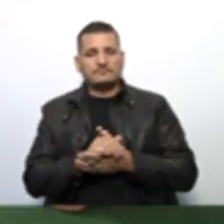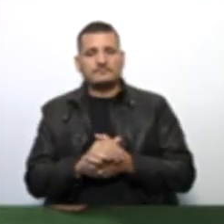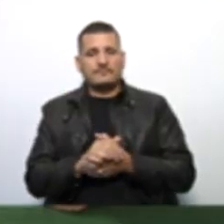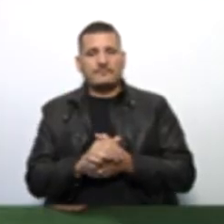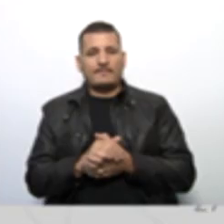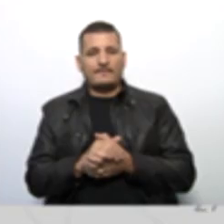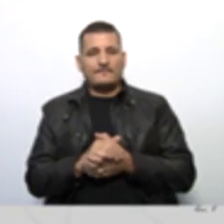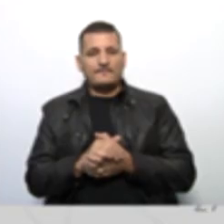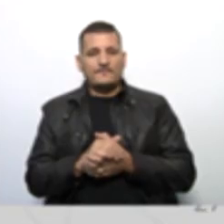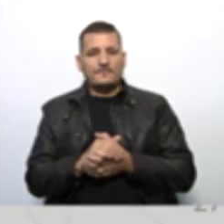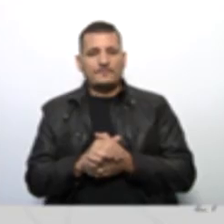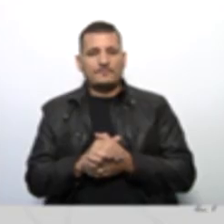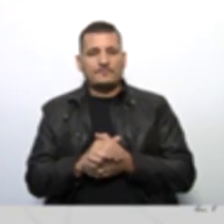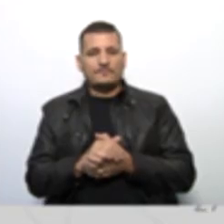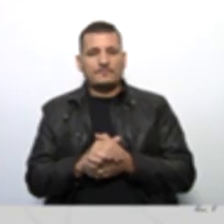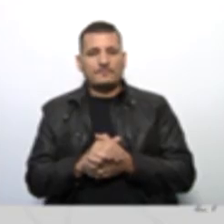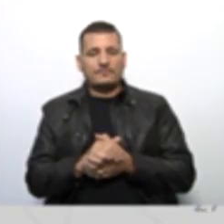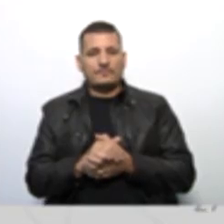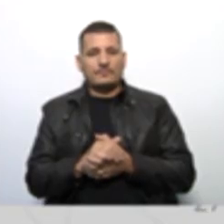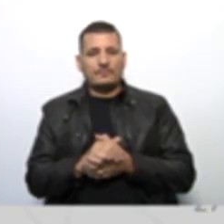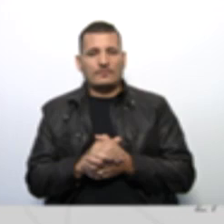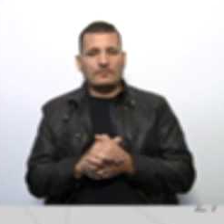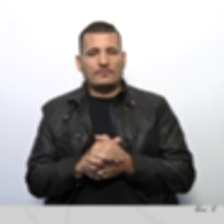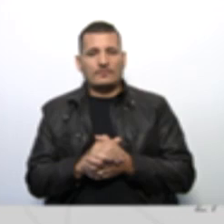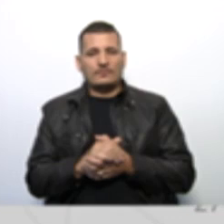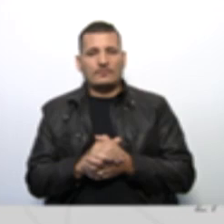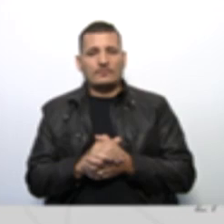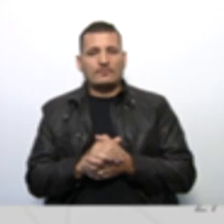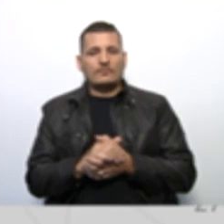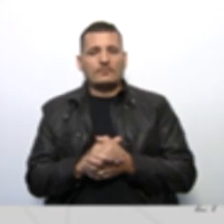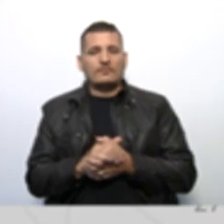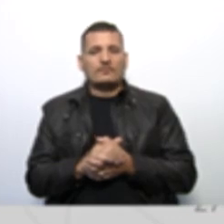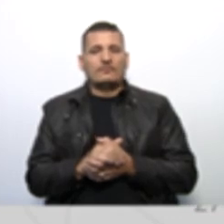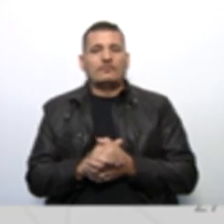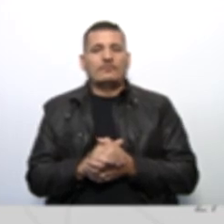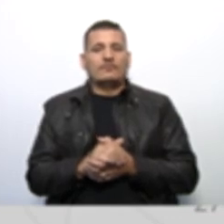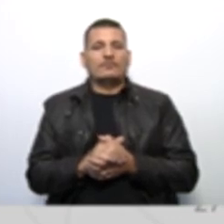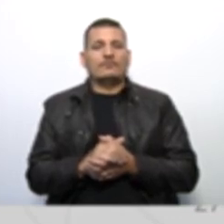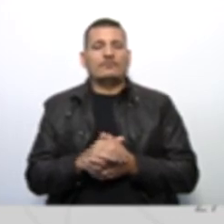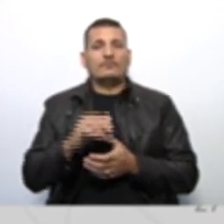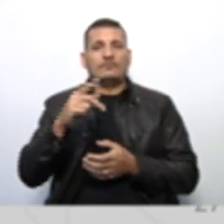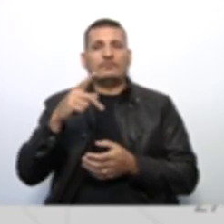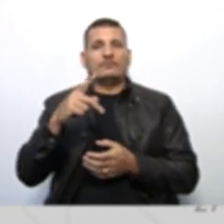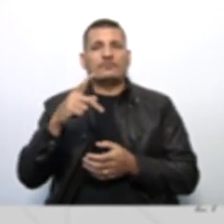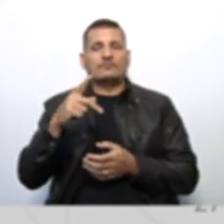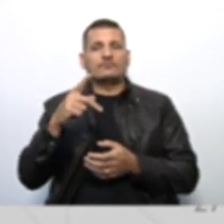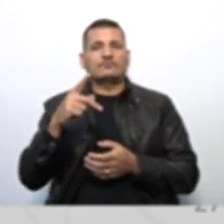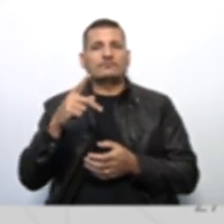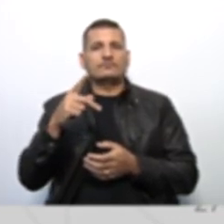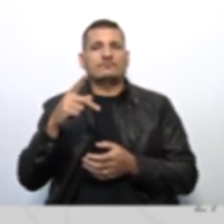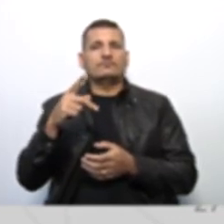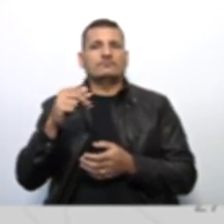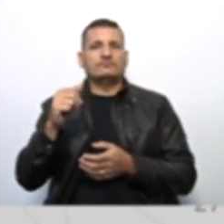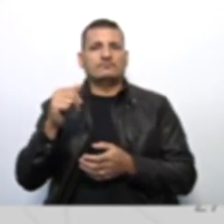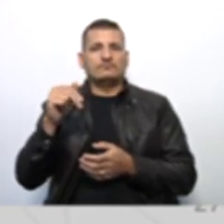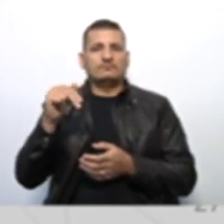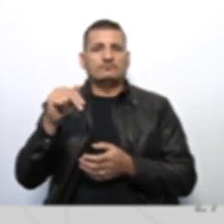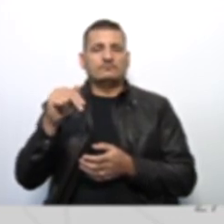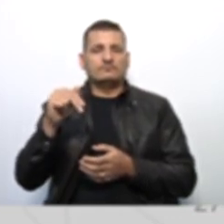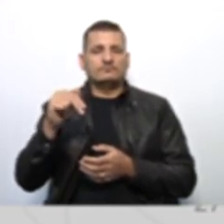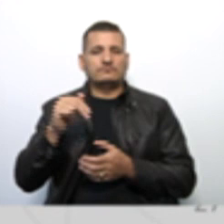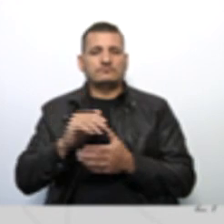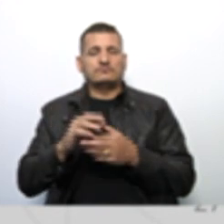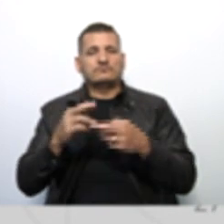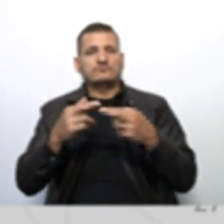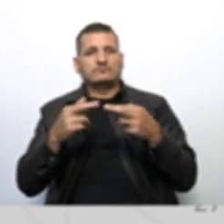professor. Continuando aqui, nós acabamos de falar no começo, PAN, pessoal, o que seria PAN?